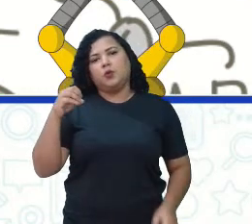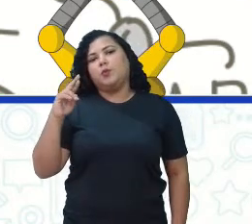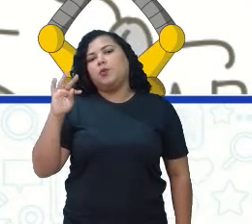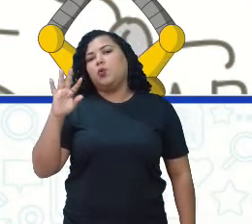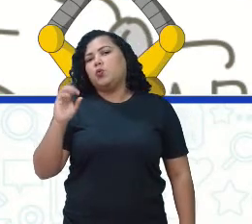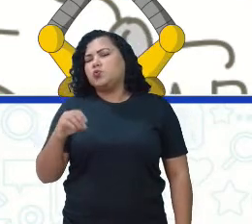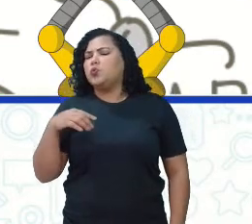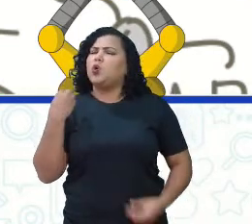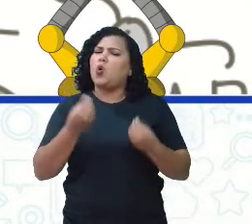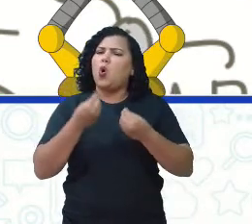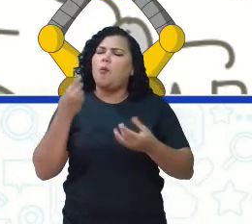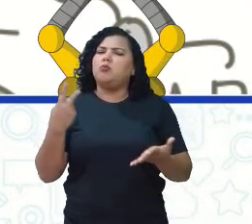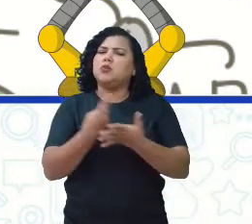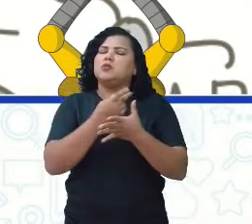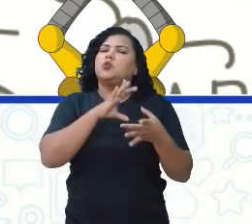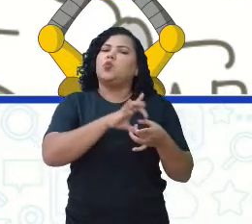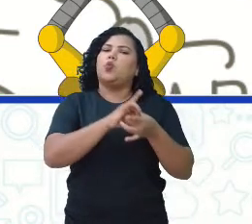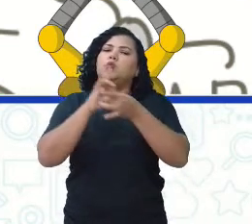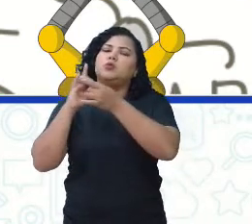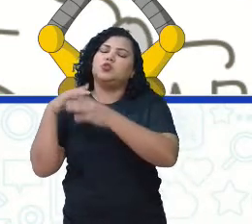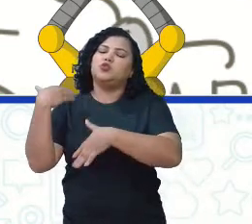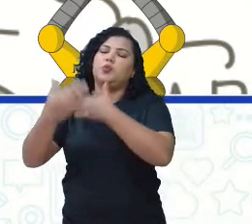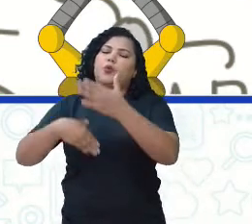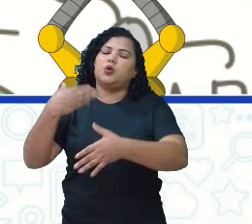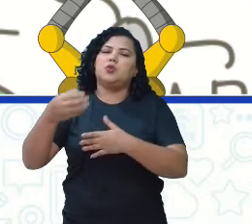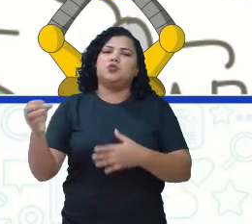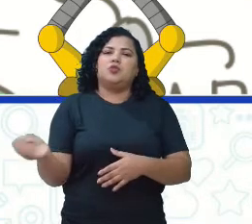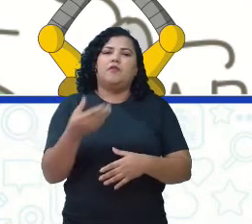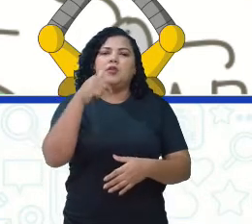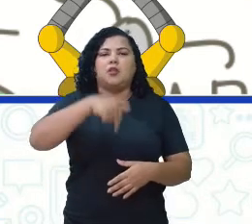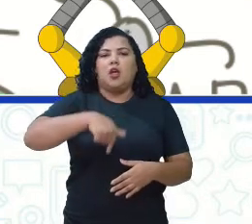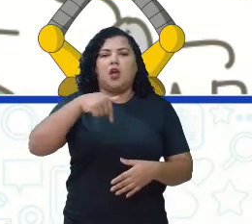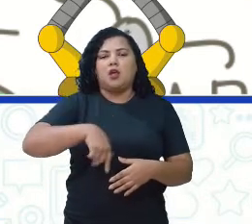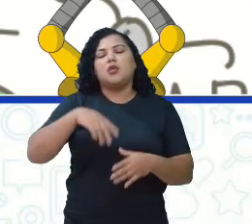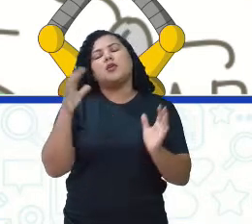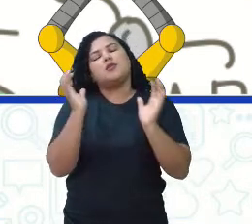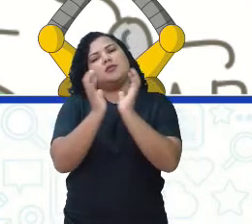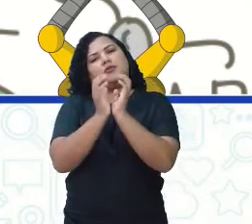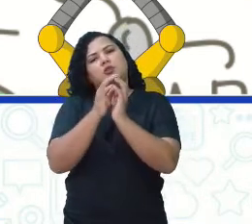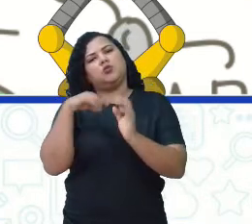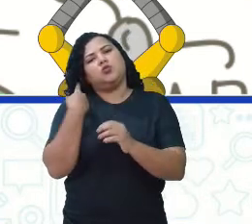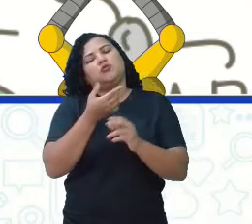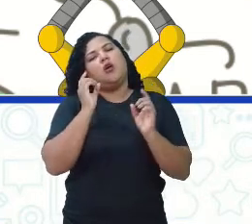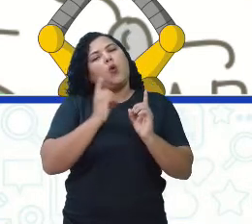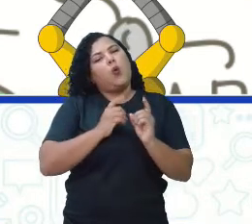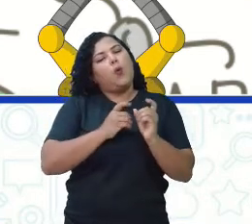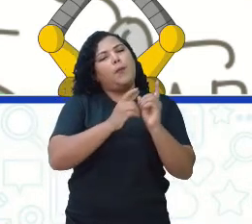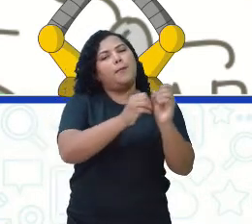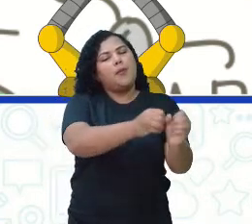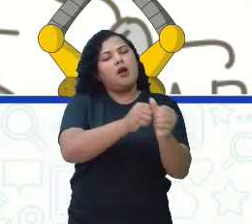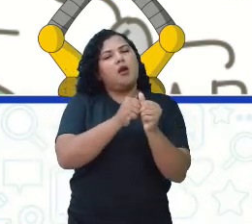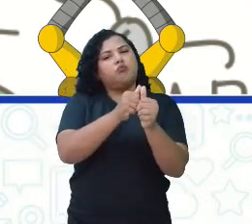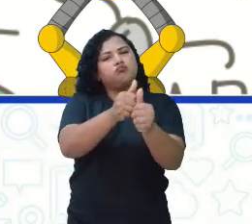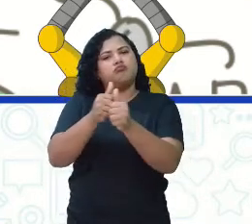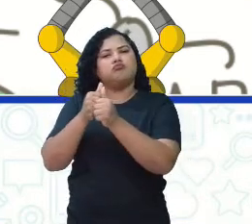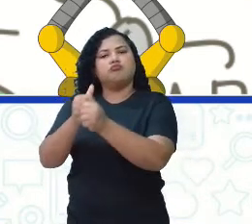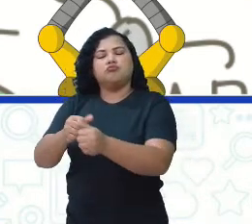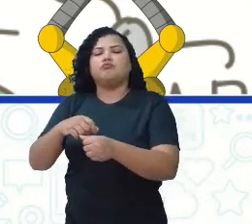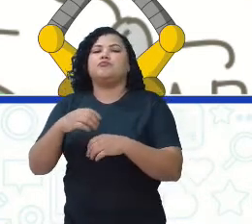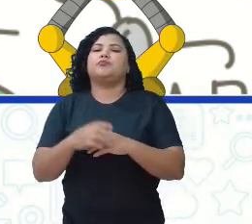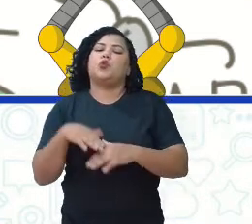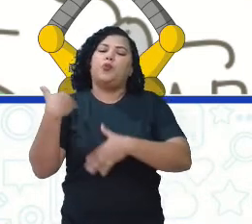no contexto do processo de modernização da nossa cidade, ao que a gente está acompanhando, né? Nós falamos sobre o processo de modernização a partir